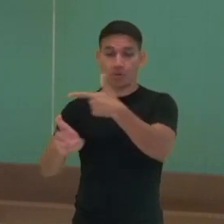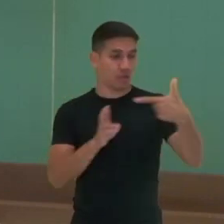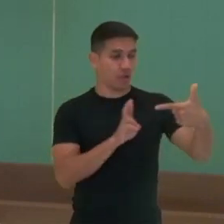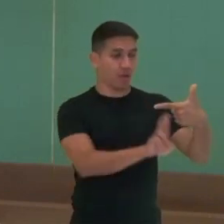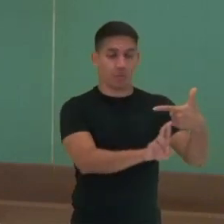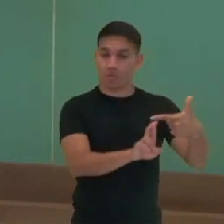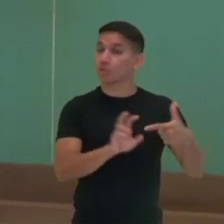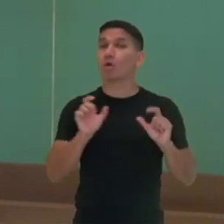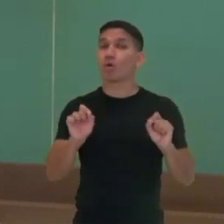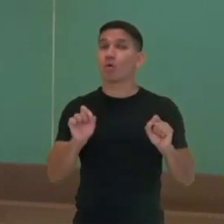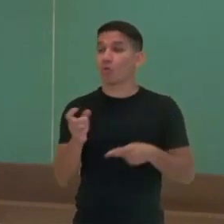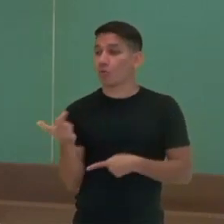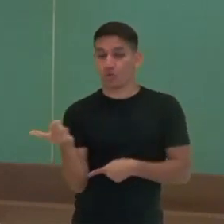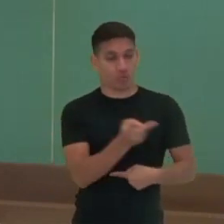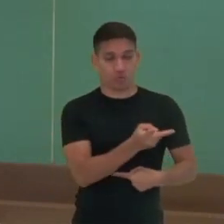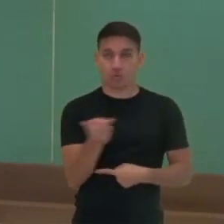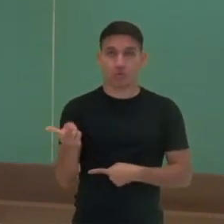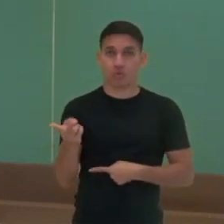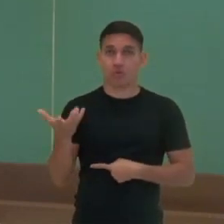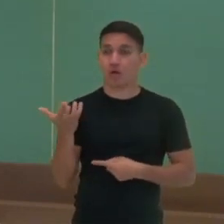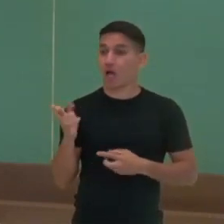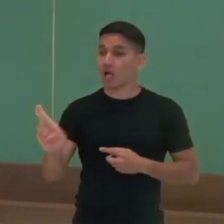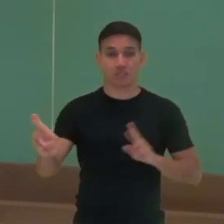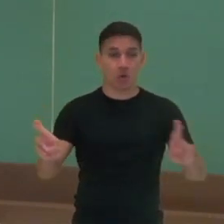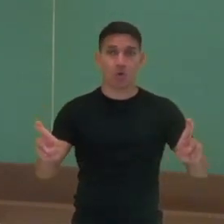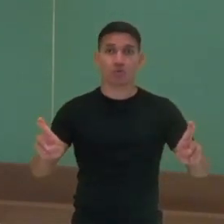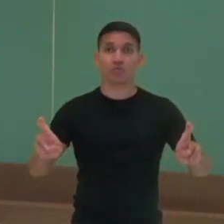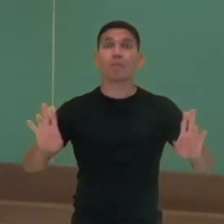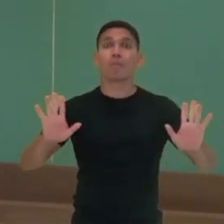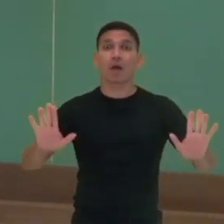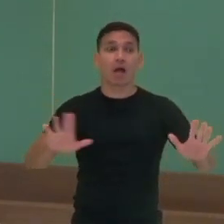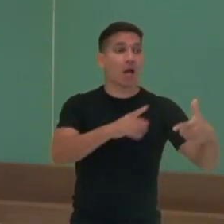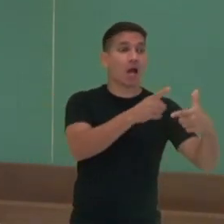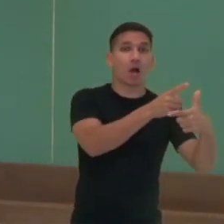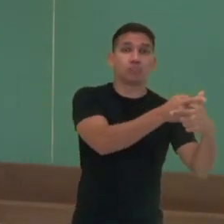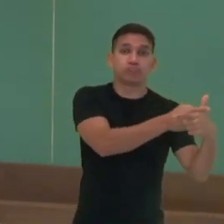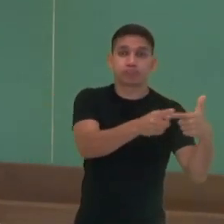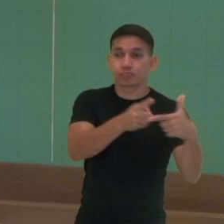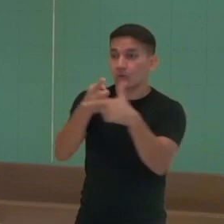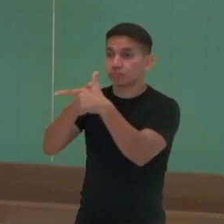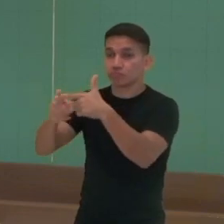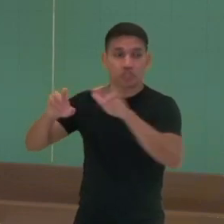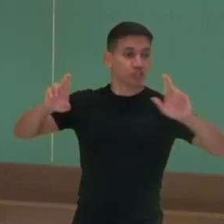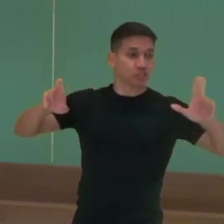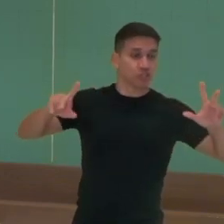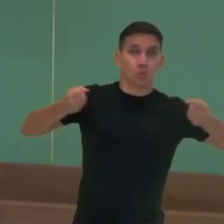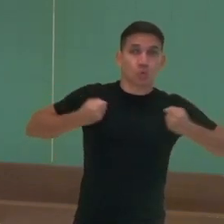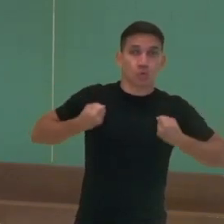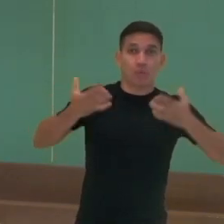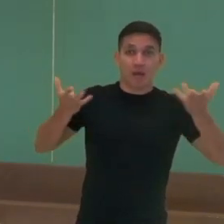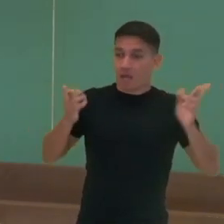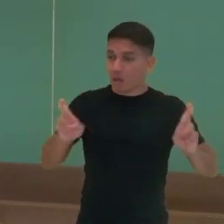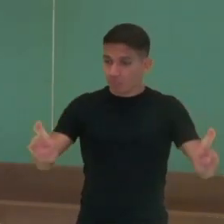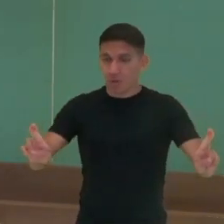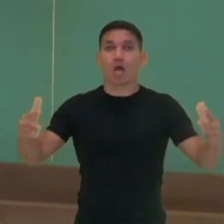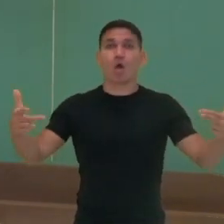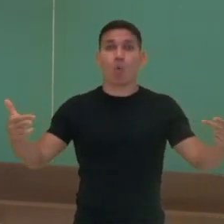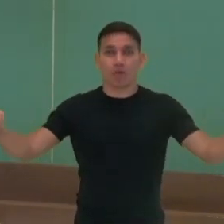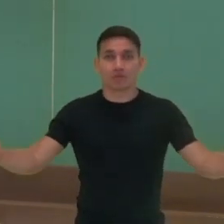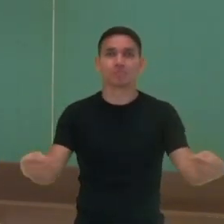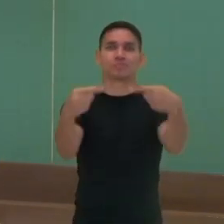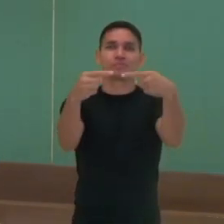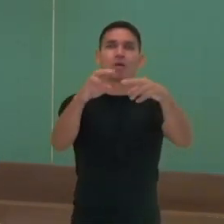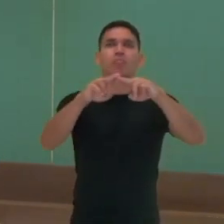estabelecida entre duas razões, ok? Então, em toda proporção, o produto dos